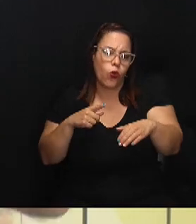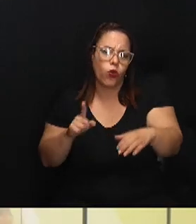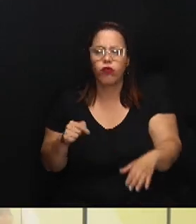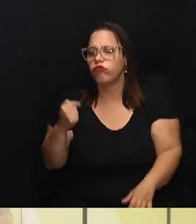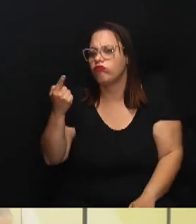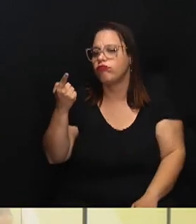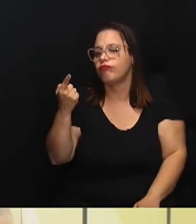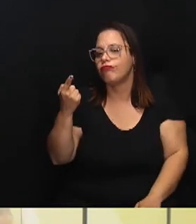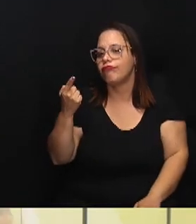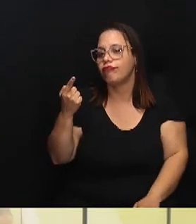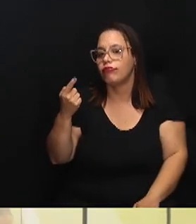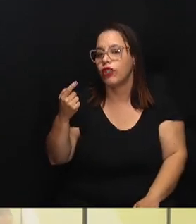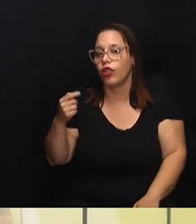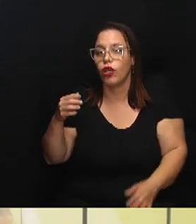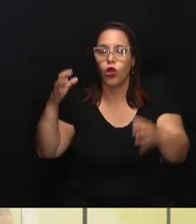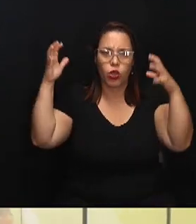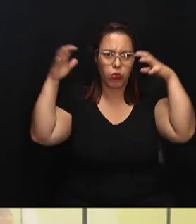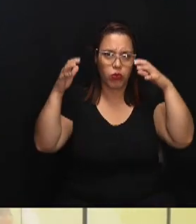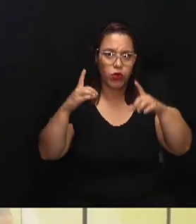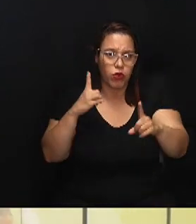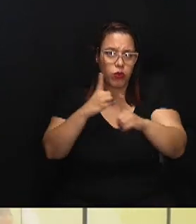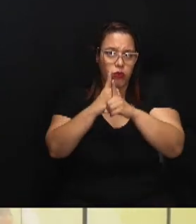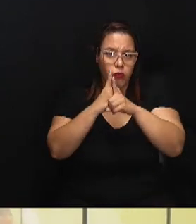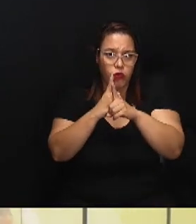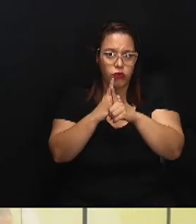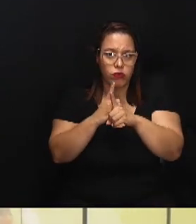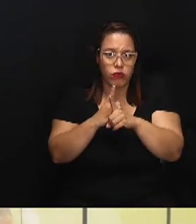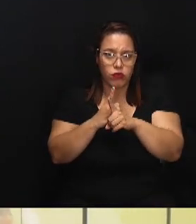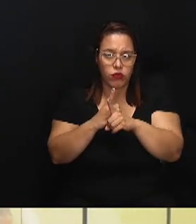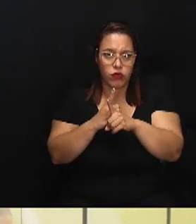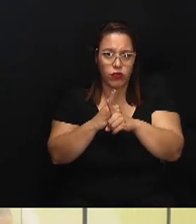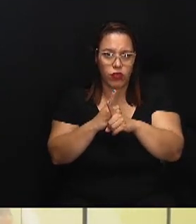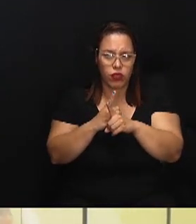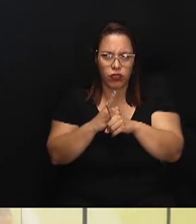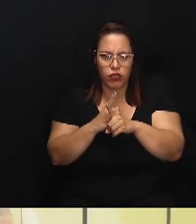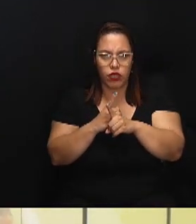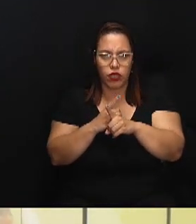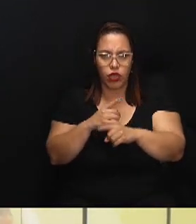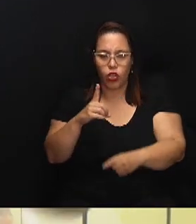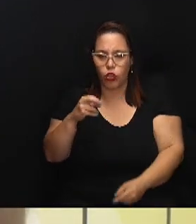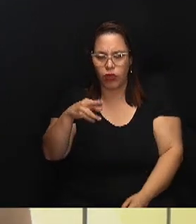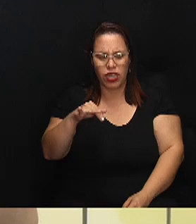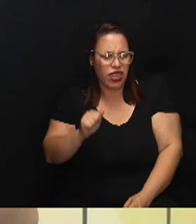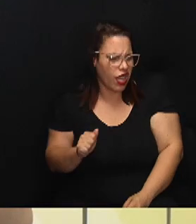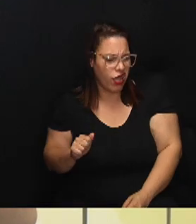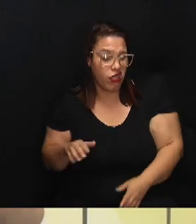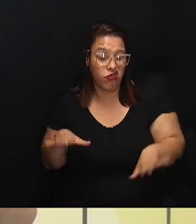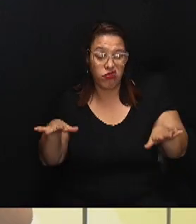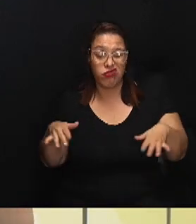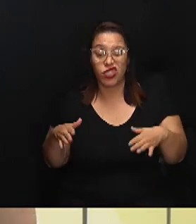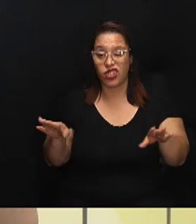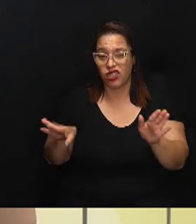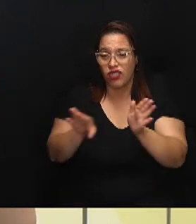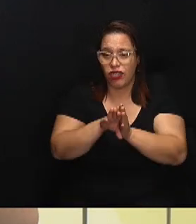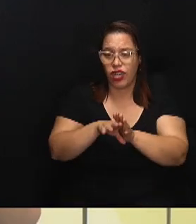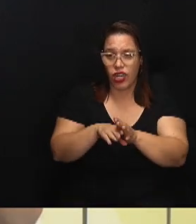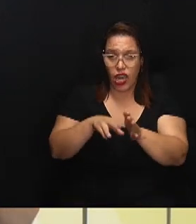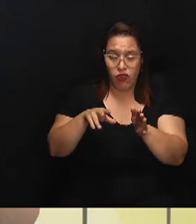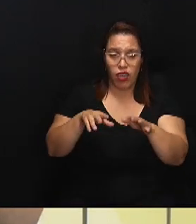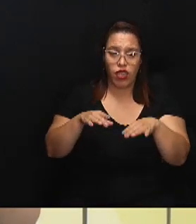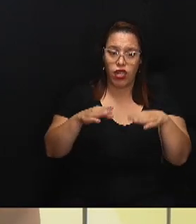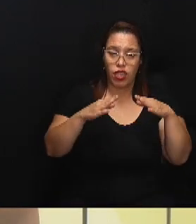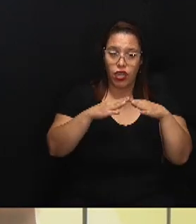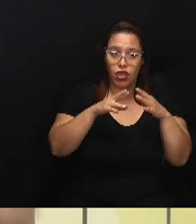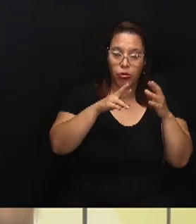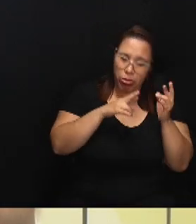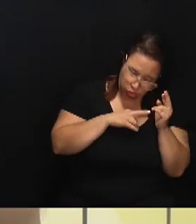mesmos amigos, você tomava banho, você encontrava todo mundo, depois ia para como chama? Era domingueira, não sei o quê. Chegava em casa, você dormia, né? Porque